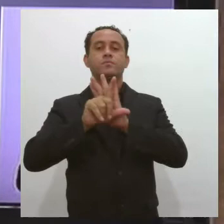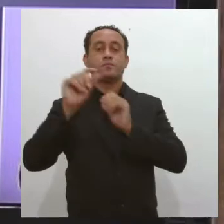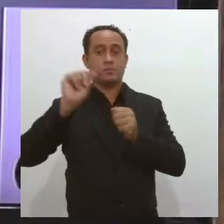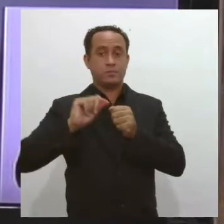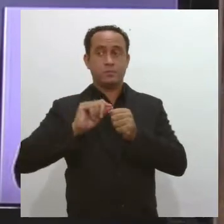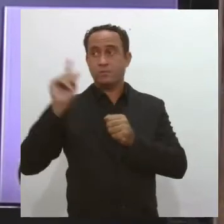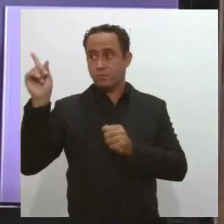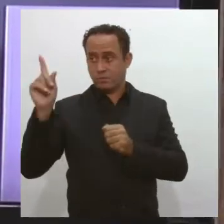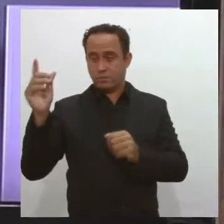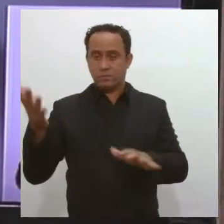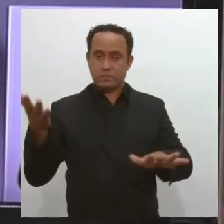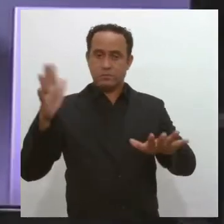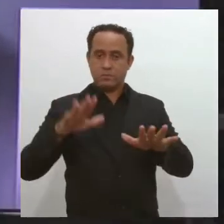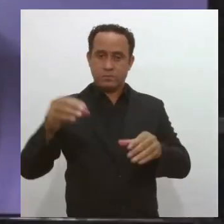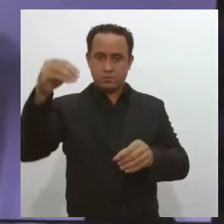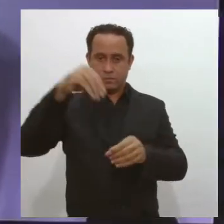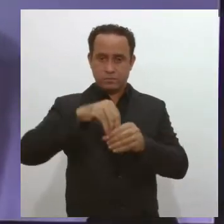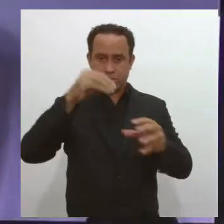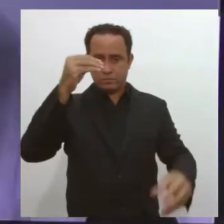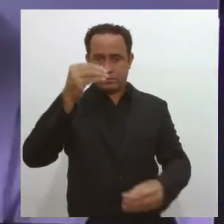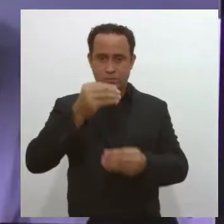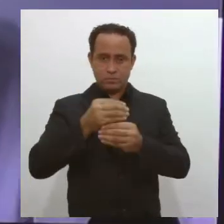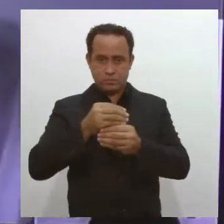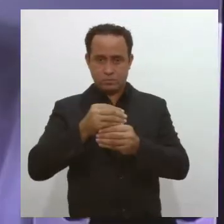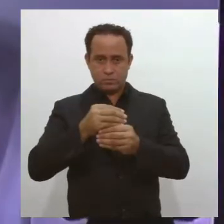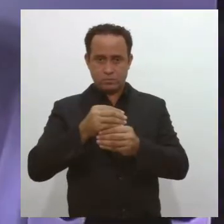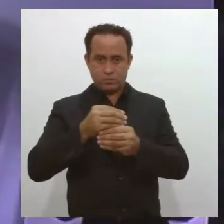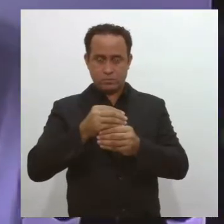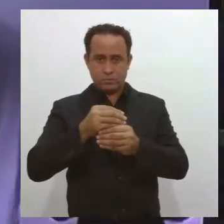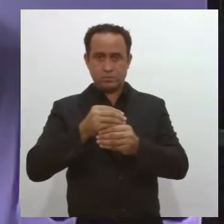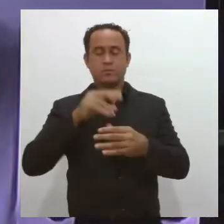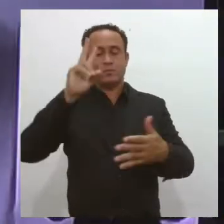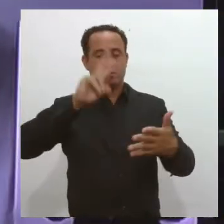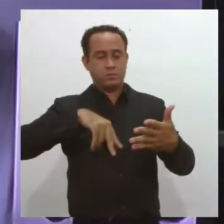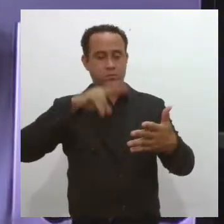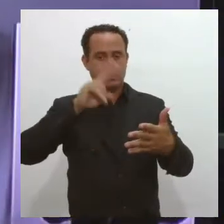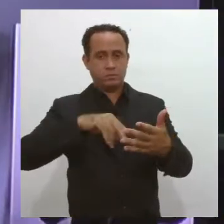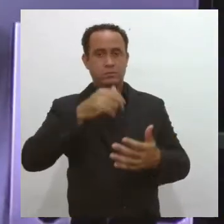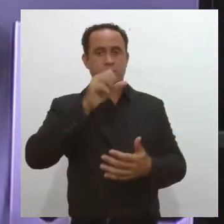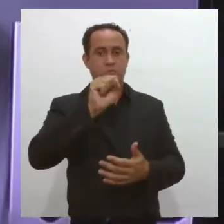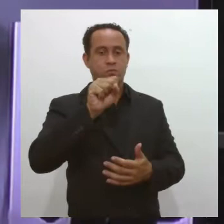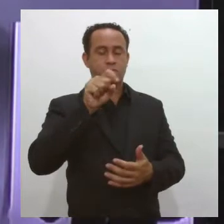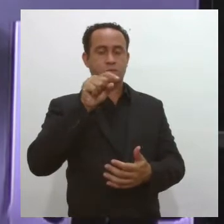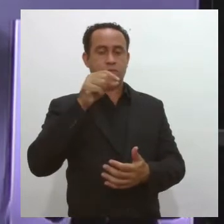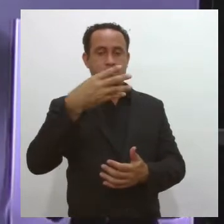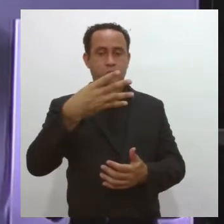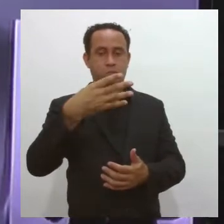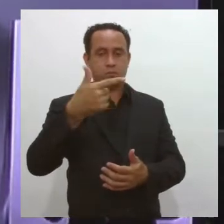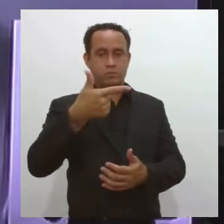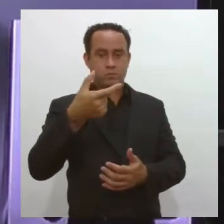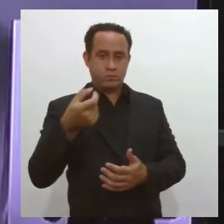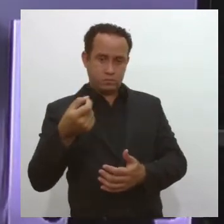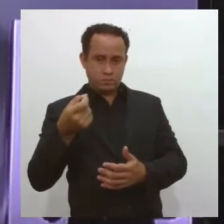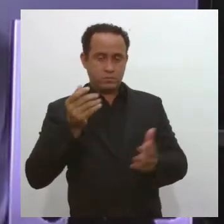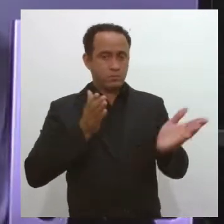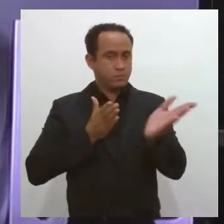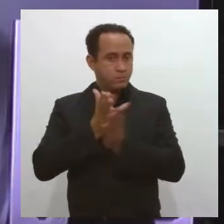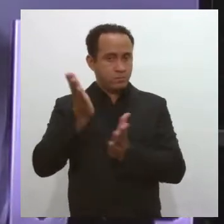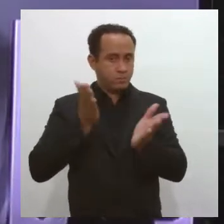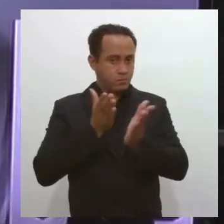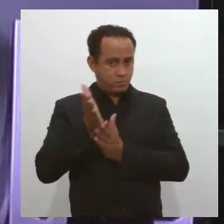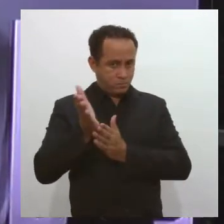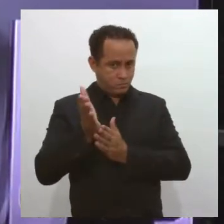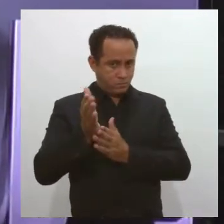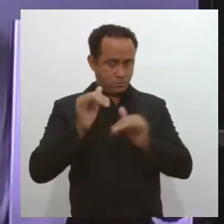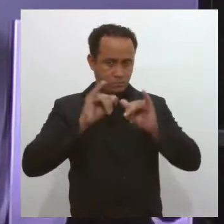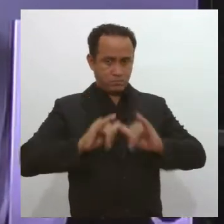da implantação da remissão de pena pela leitura. A Lei nº 8.420 foi aprovada na Casa e